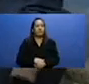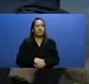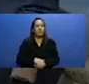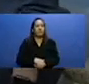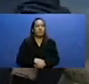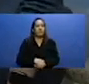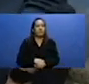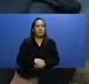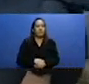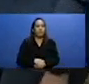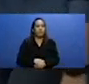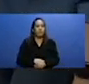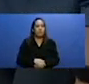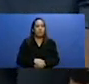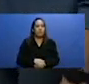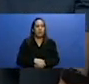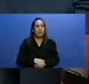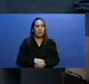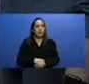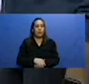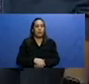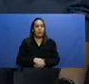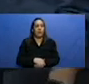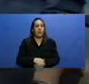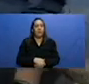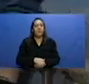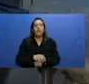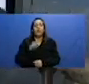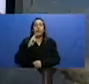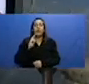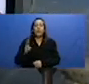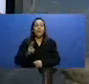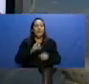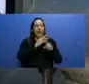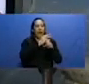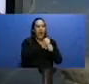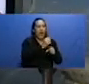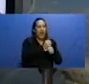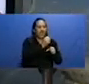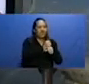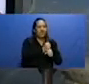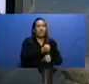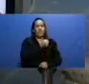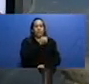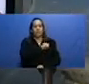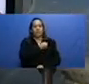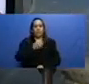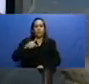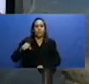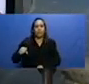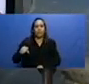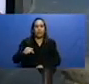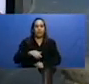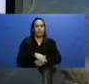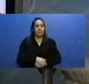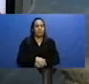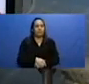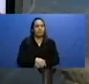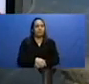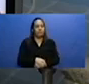a maior chance de ser obtida. Então, nossa resposta será a